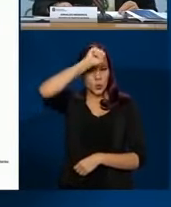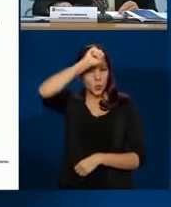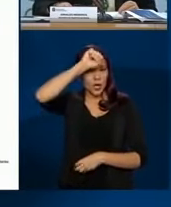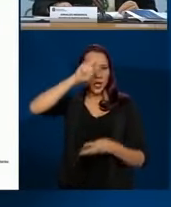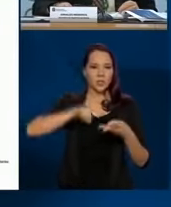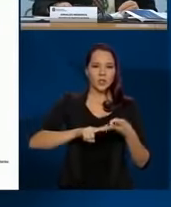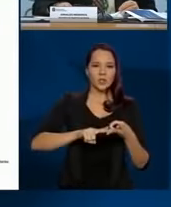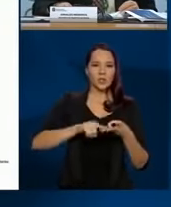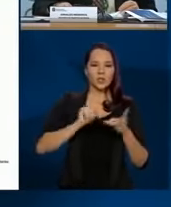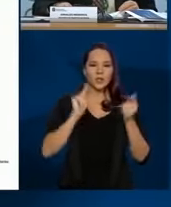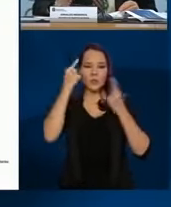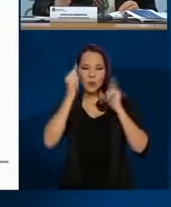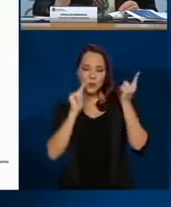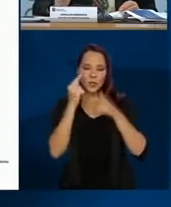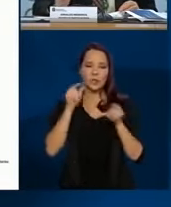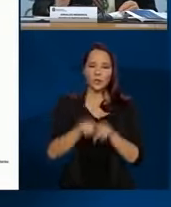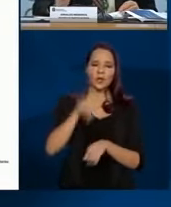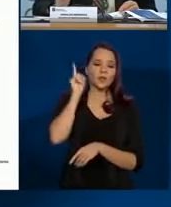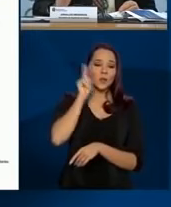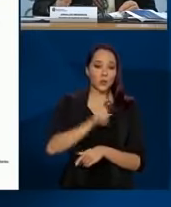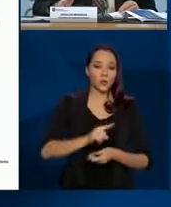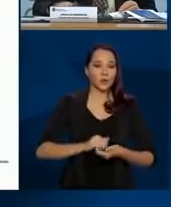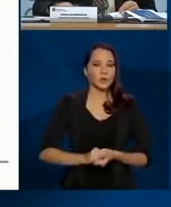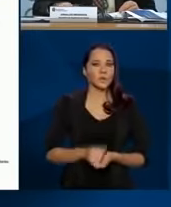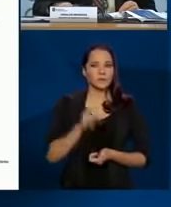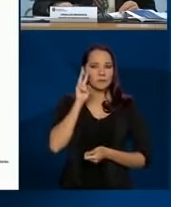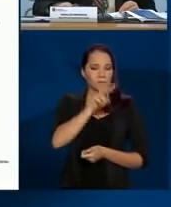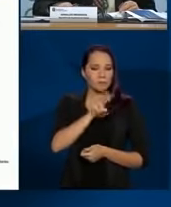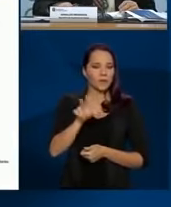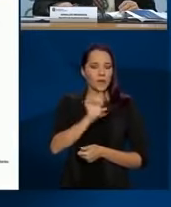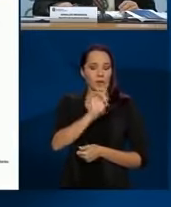os Estados Unidos, pensando nos